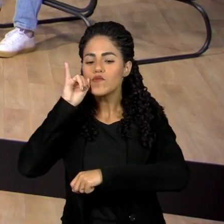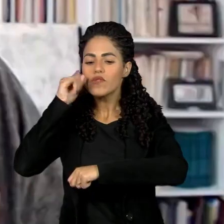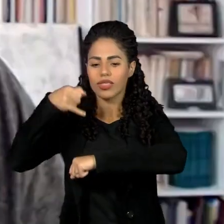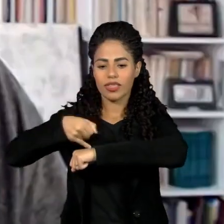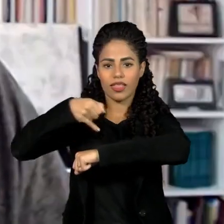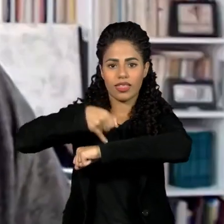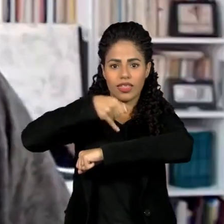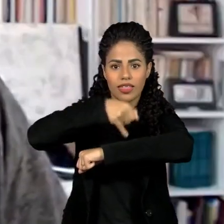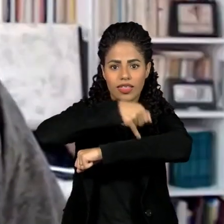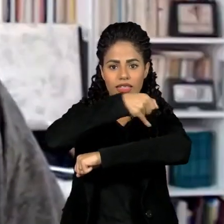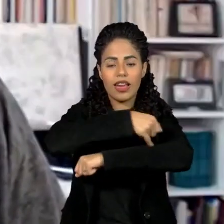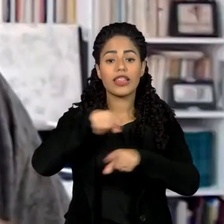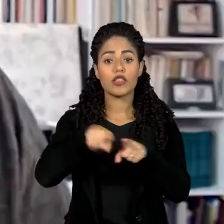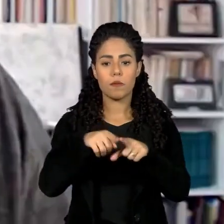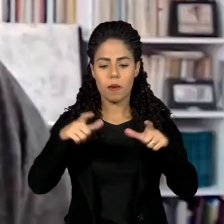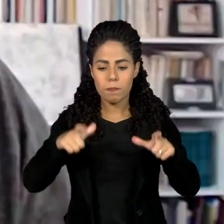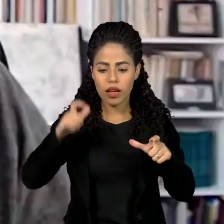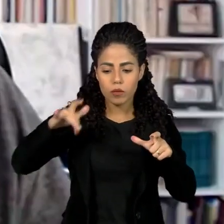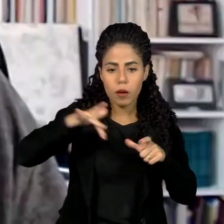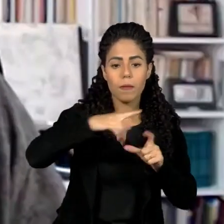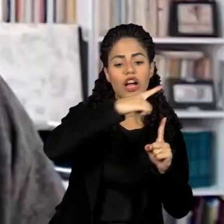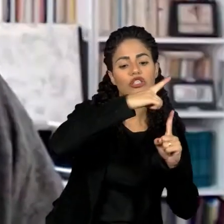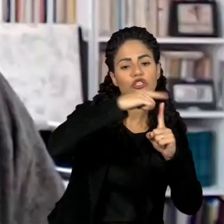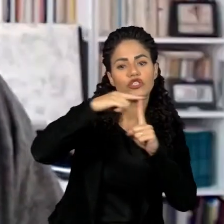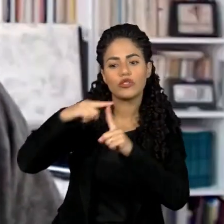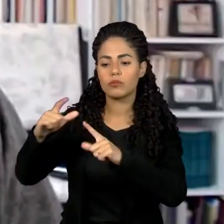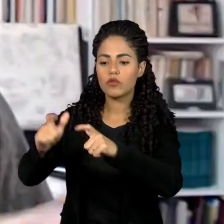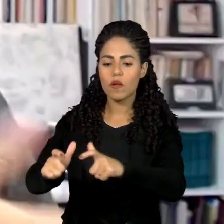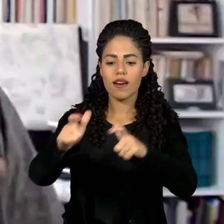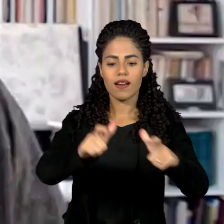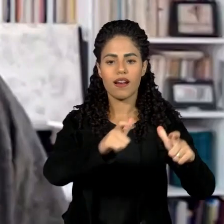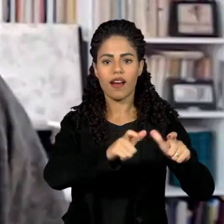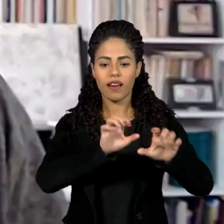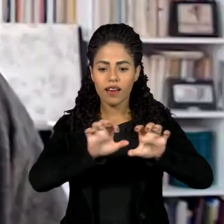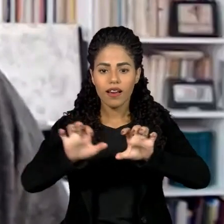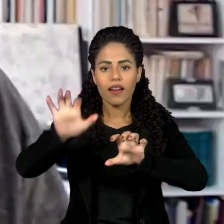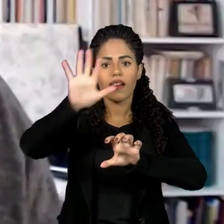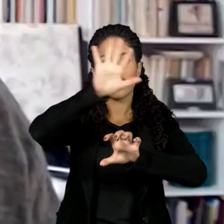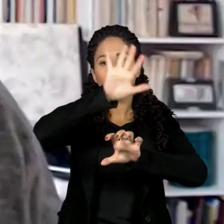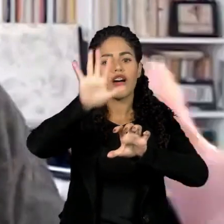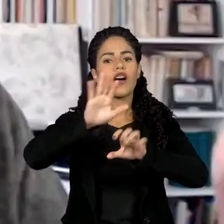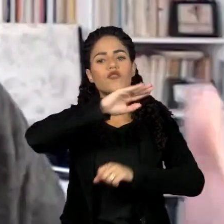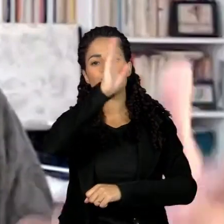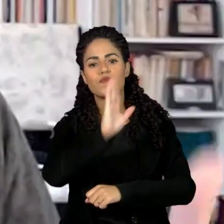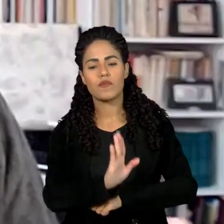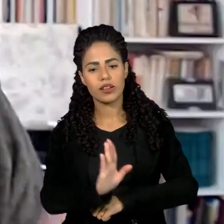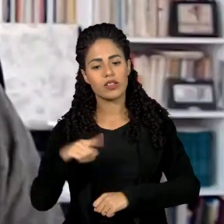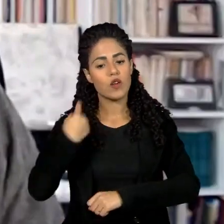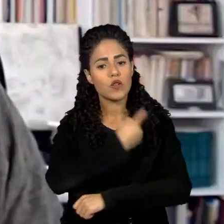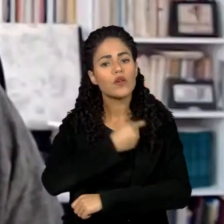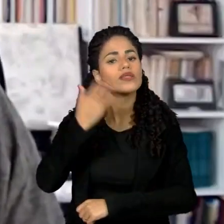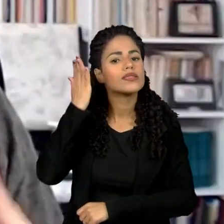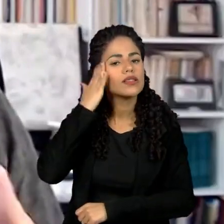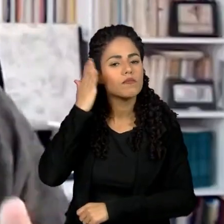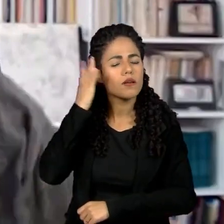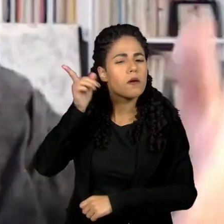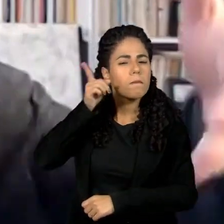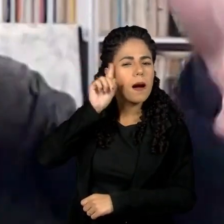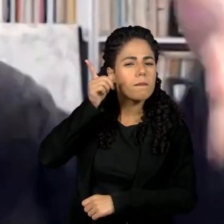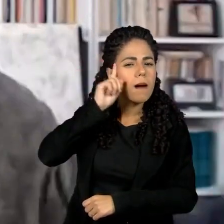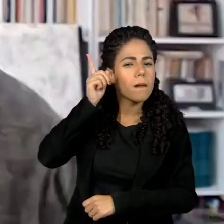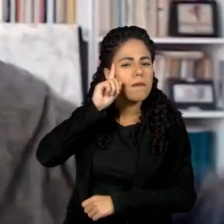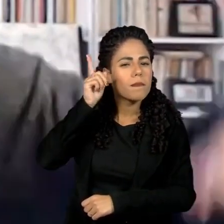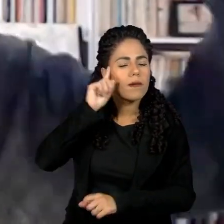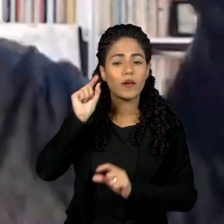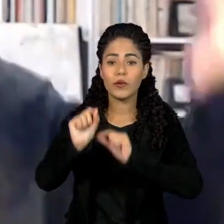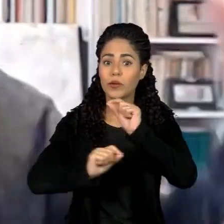quanto pratos típicos, danças populares e essas superstições do cotidiano, tudo isso vem do mesmo espaço, a gente vê que o